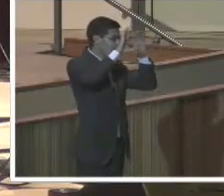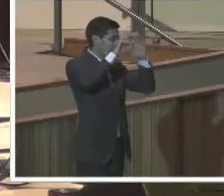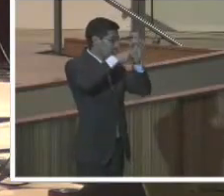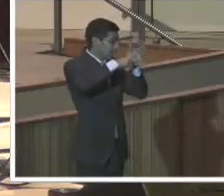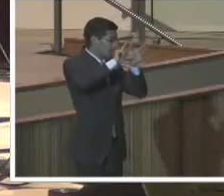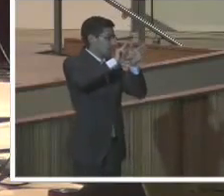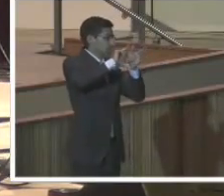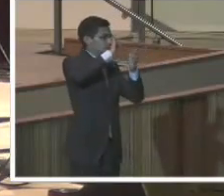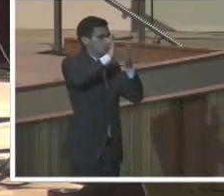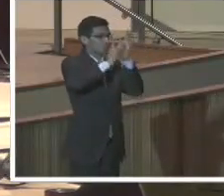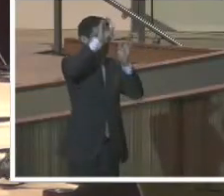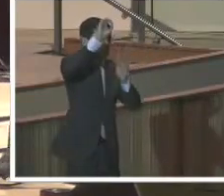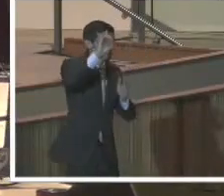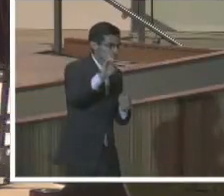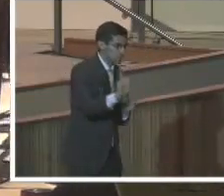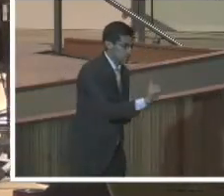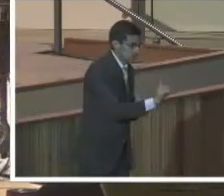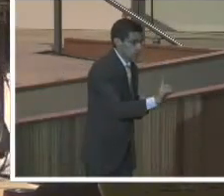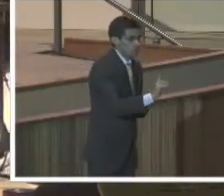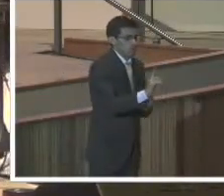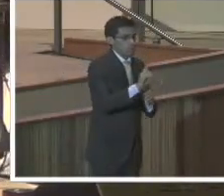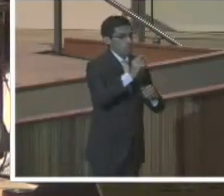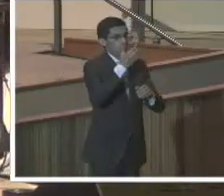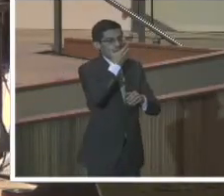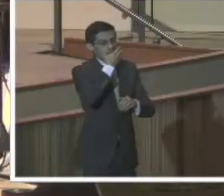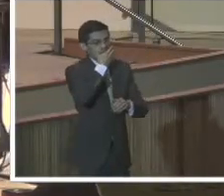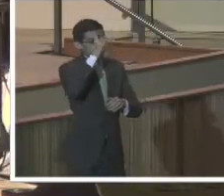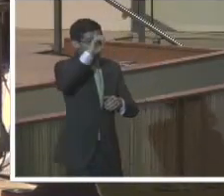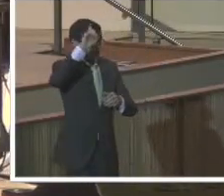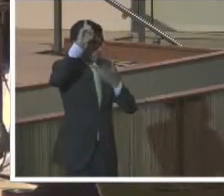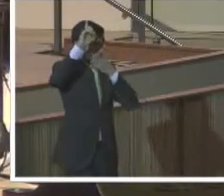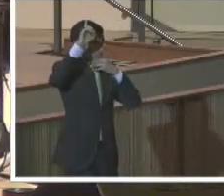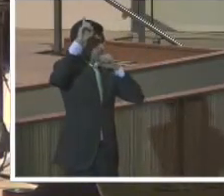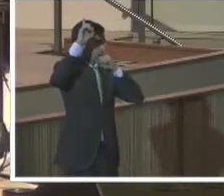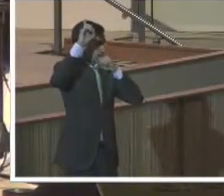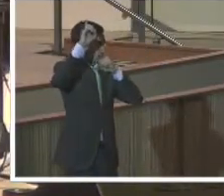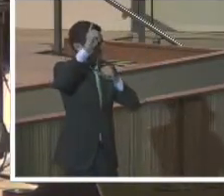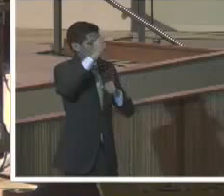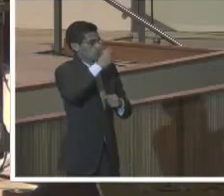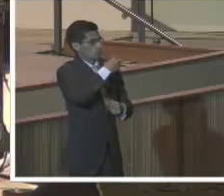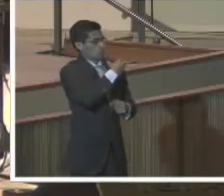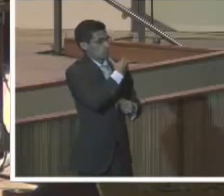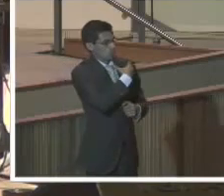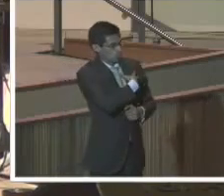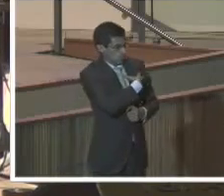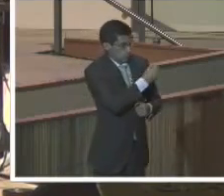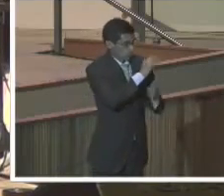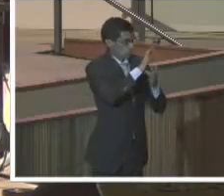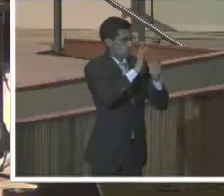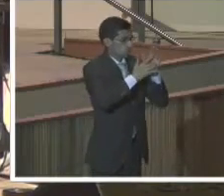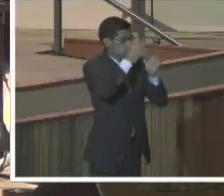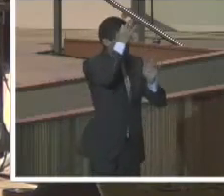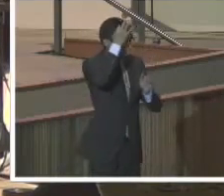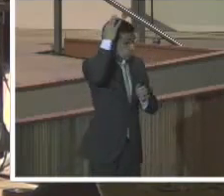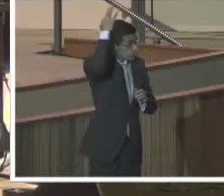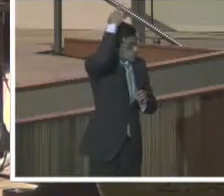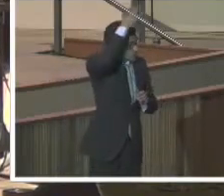Pai, Filho e Espírito Santo decidiram fazer uma obra tremenda, uma